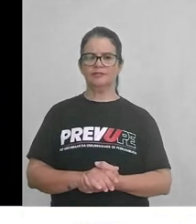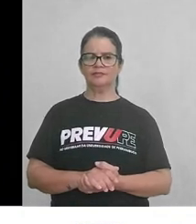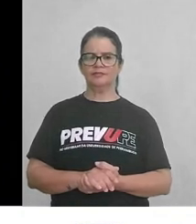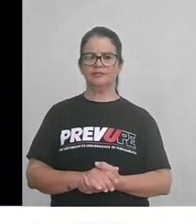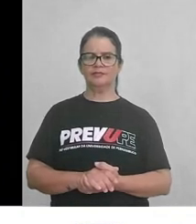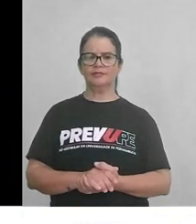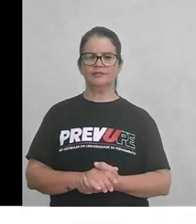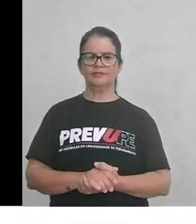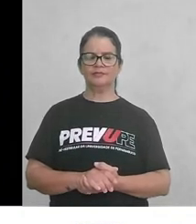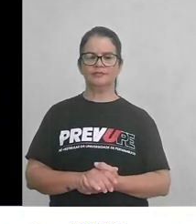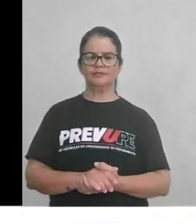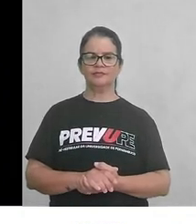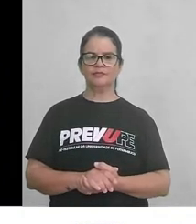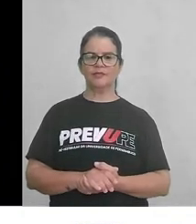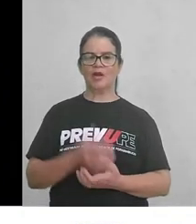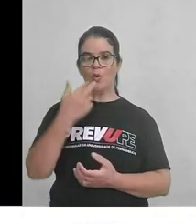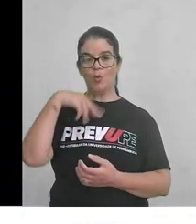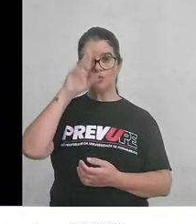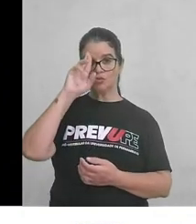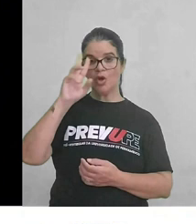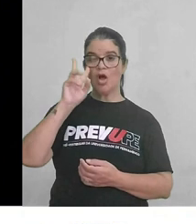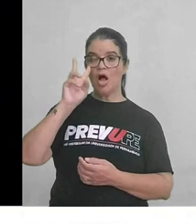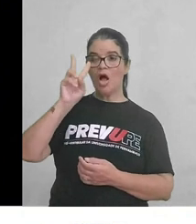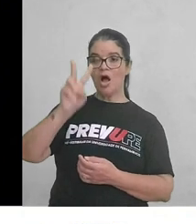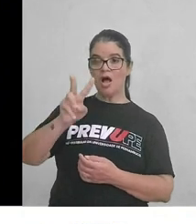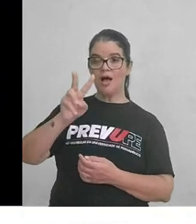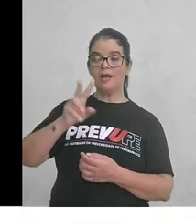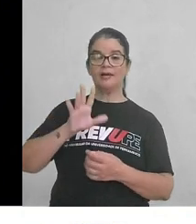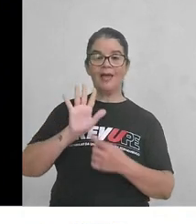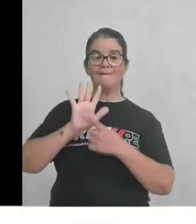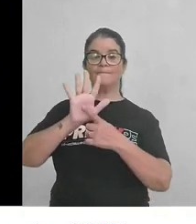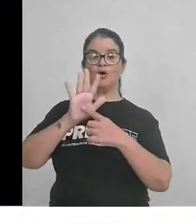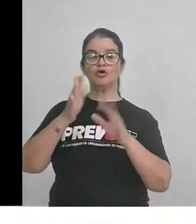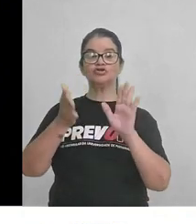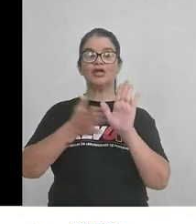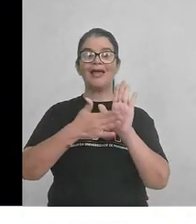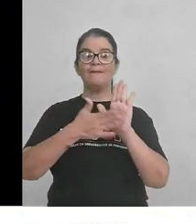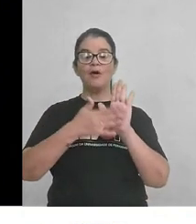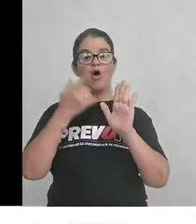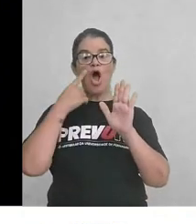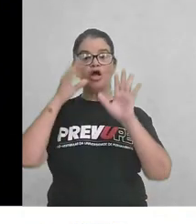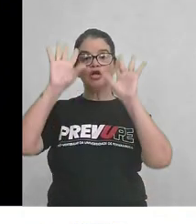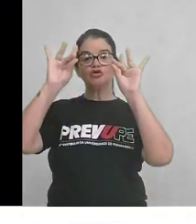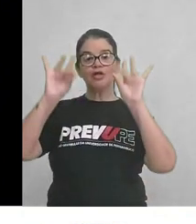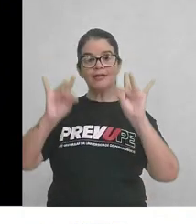Olha os detalhes, tá? Com muito gosto, menina.